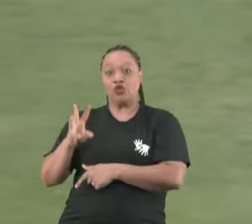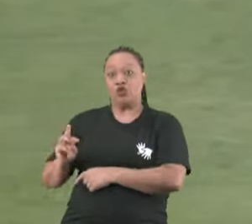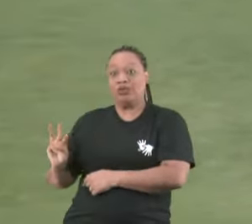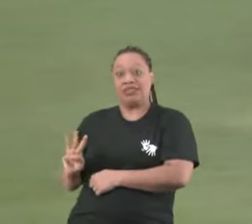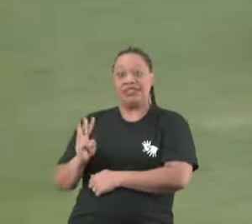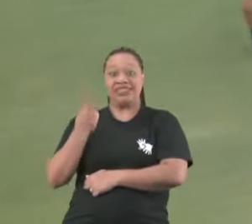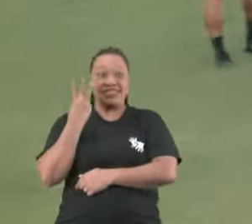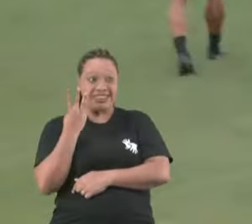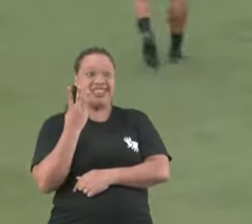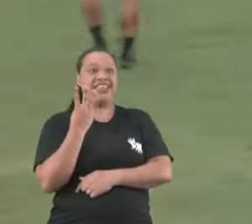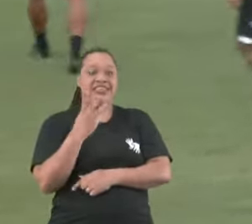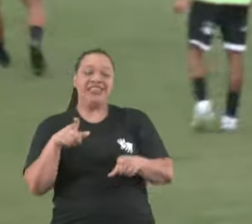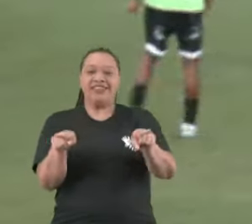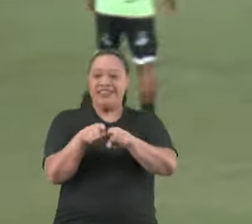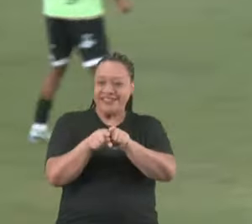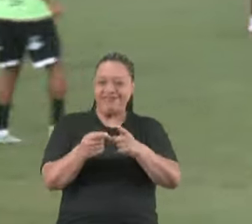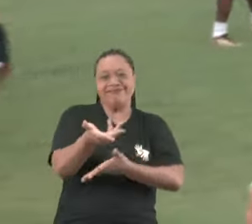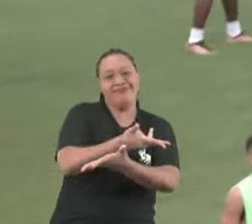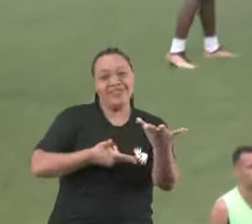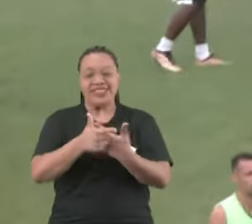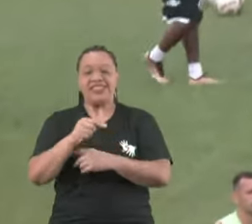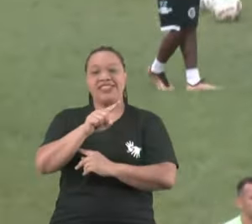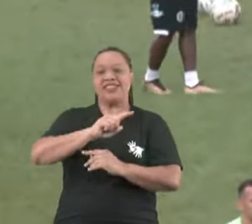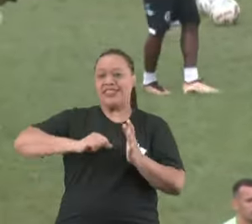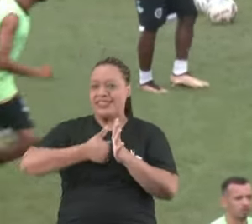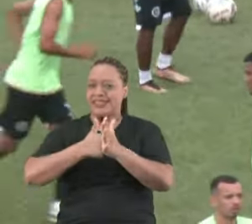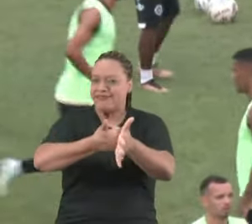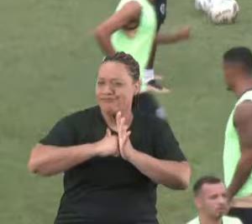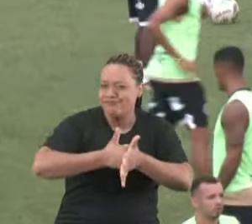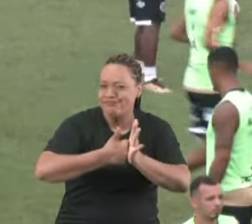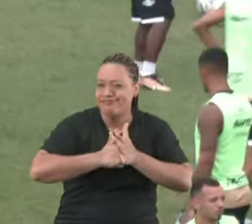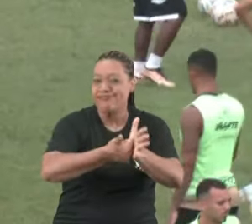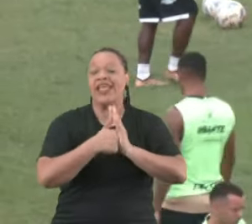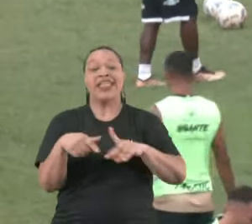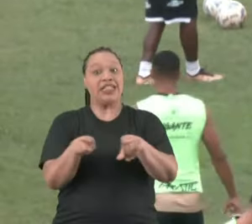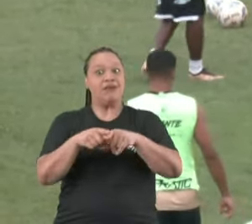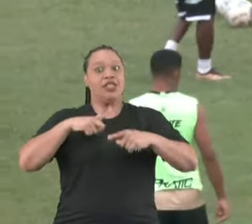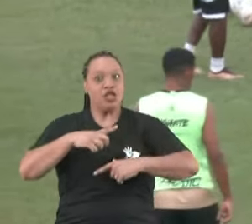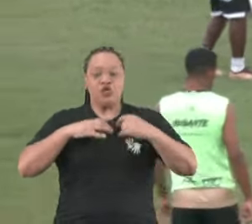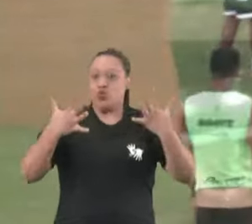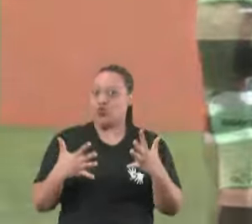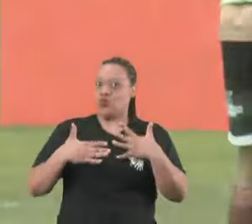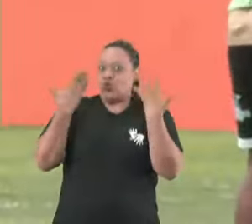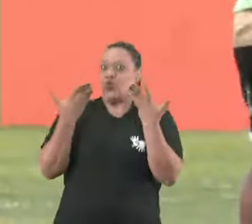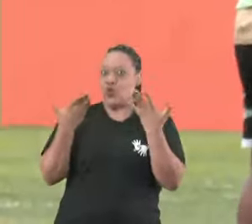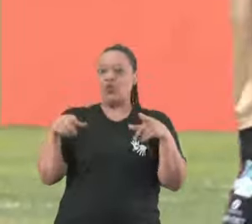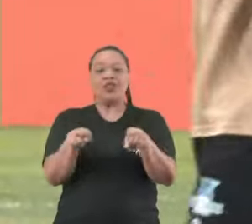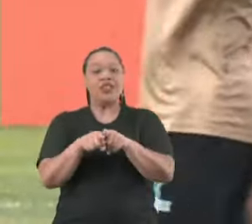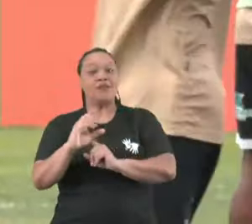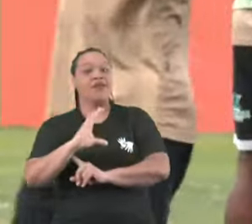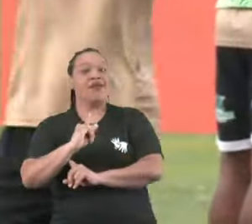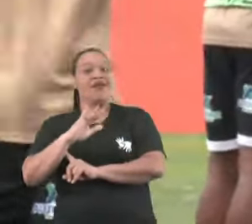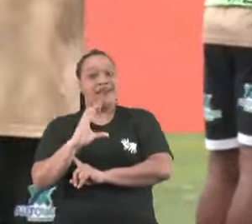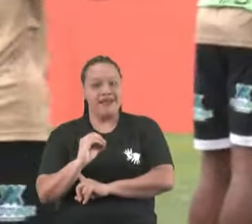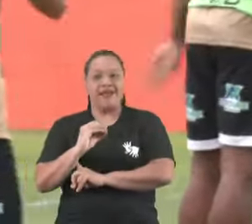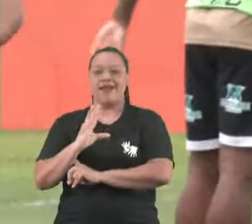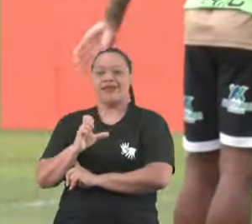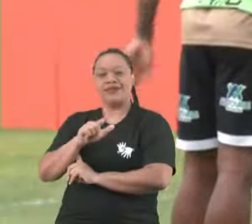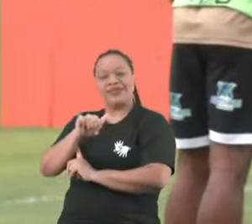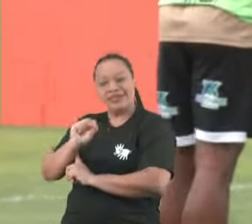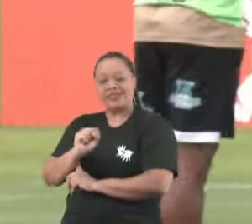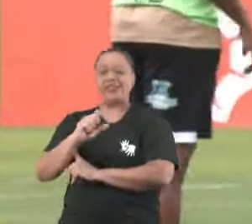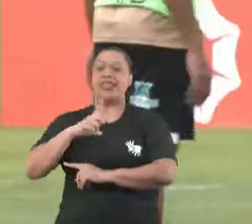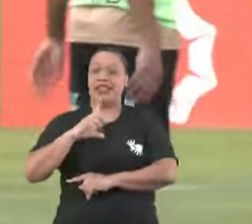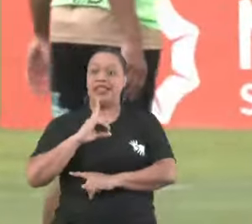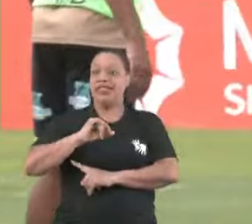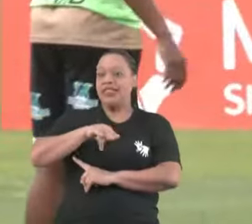zagueiros, pelo menos é a formação que tem aqui. E também tem surpresa, né? O Caio César entrando no CRB, Daniel